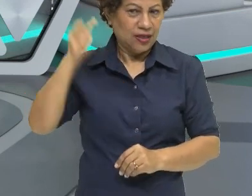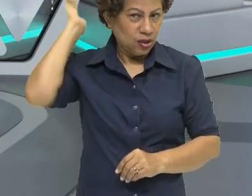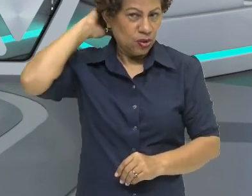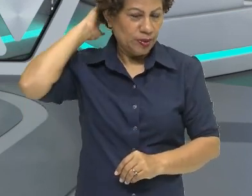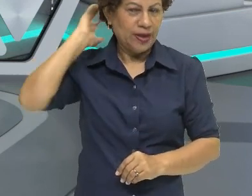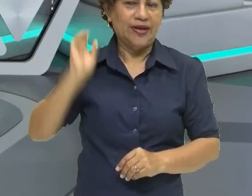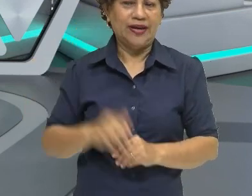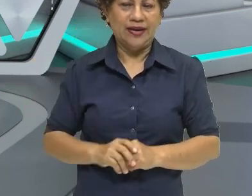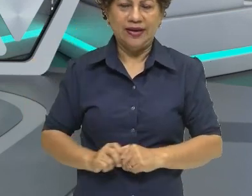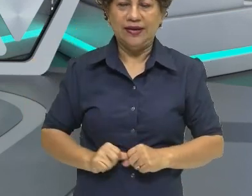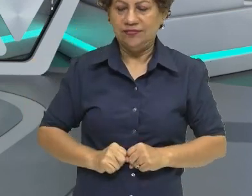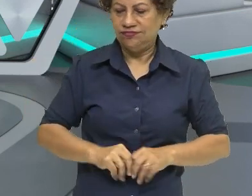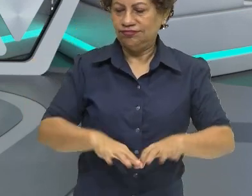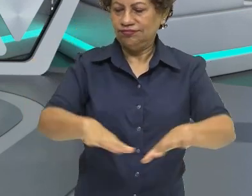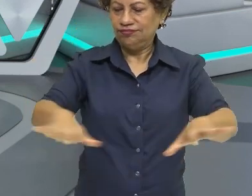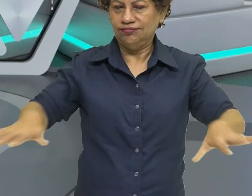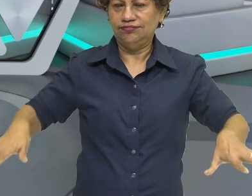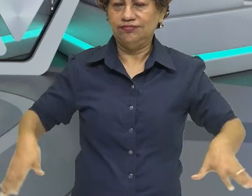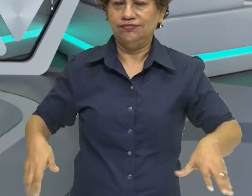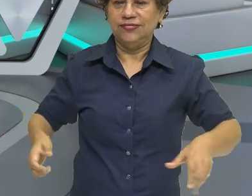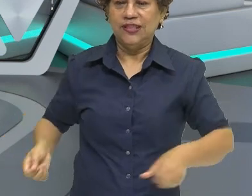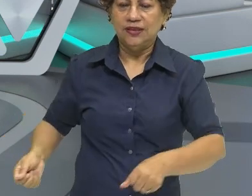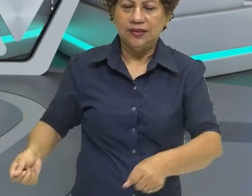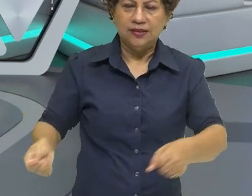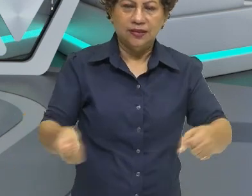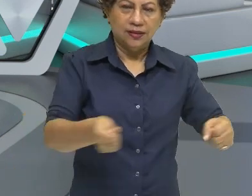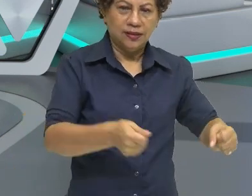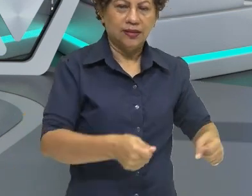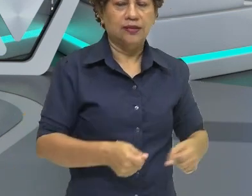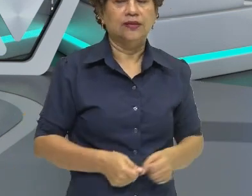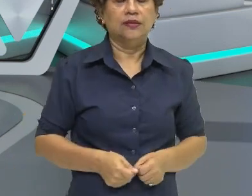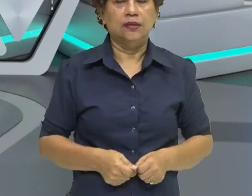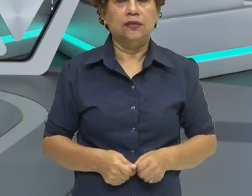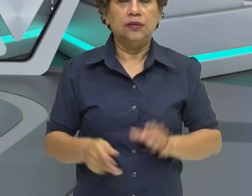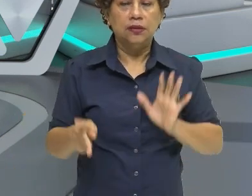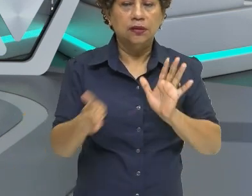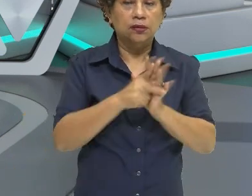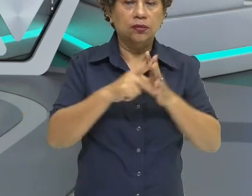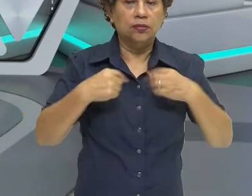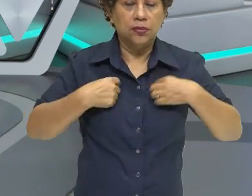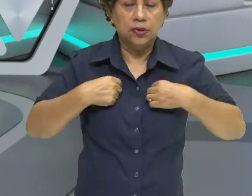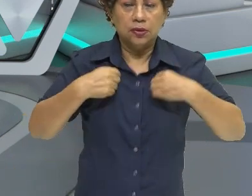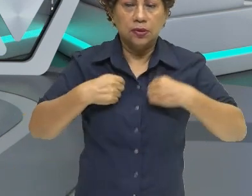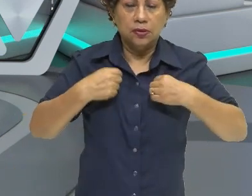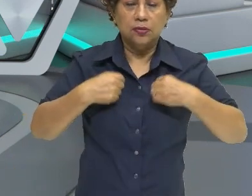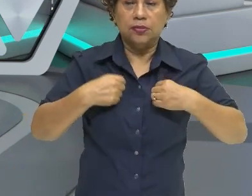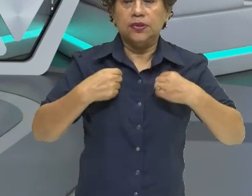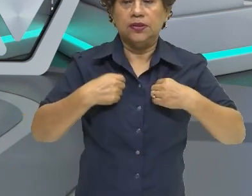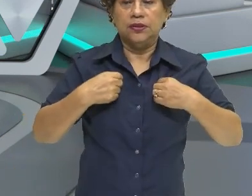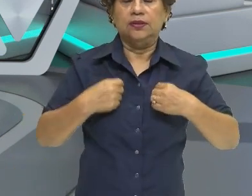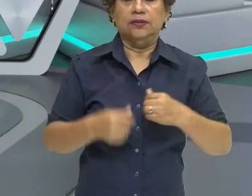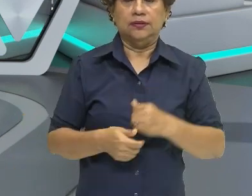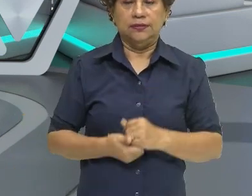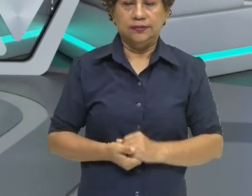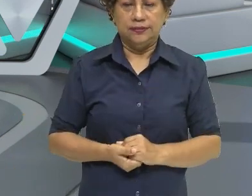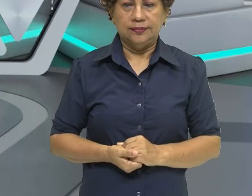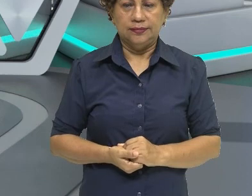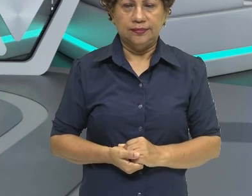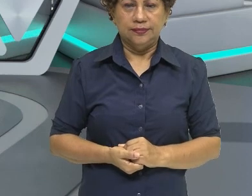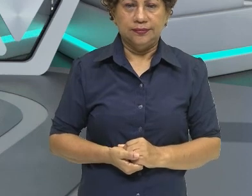cabelo. No fandango, não, já é diferente. Elas usam as vestimentas típicas da região sudeste, que